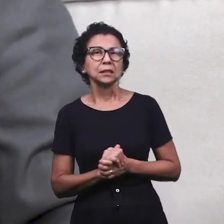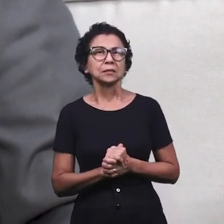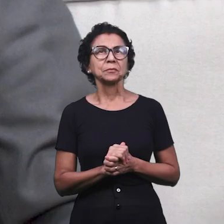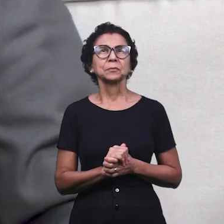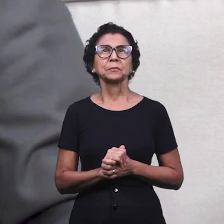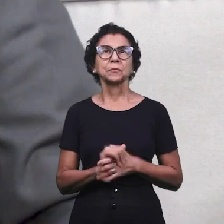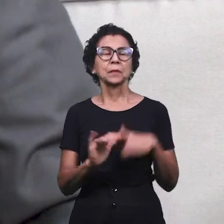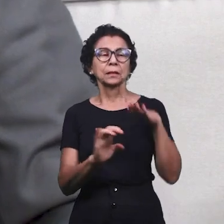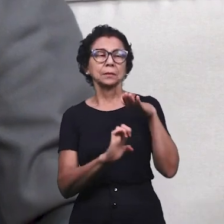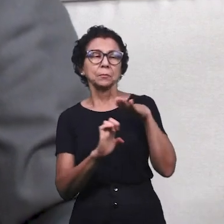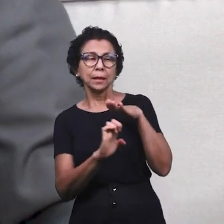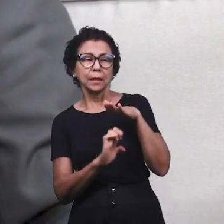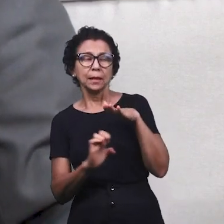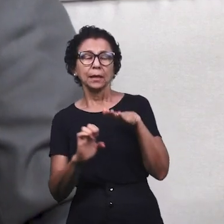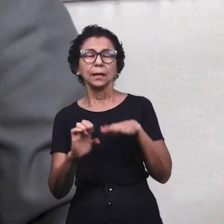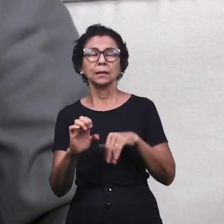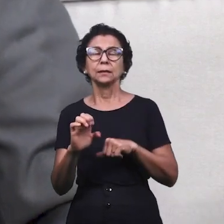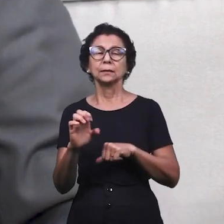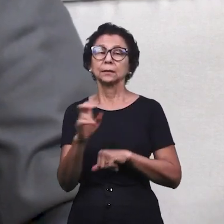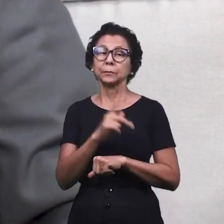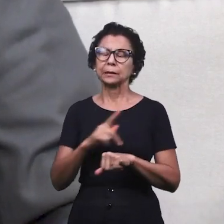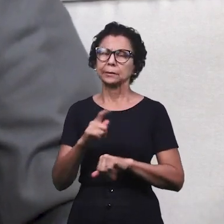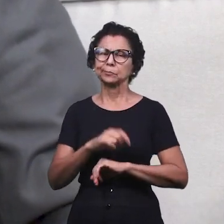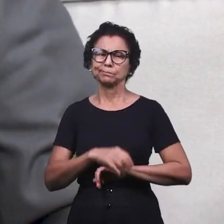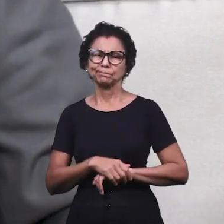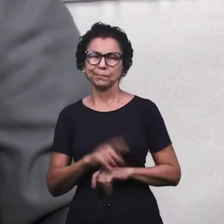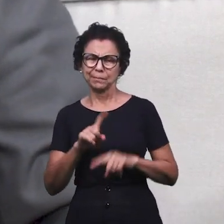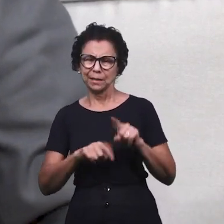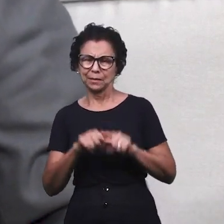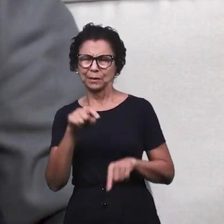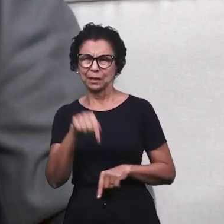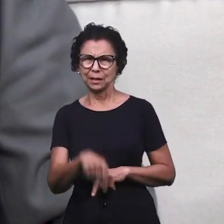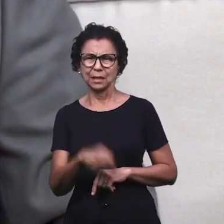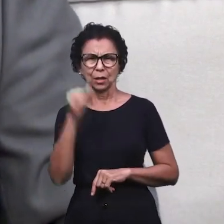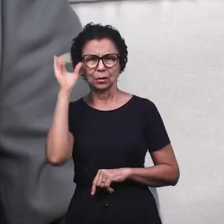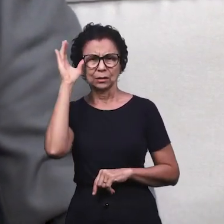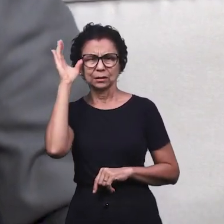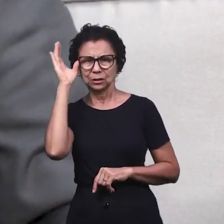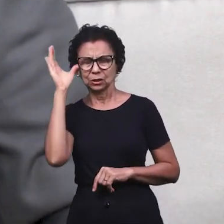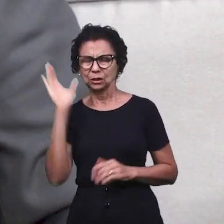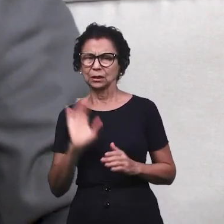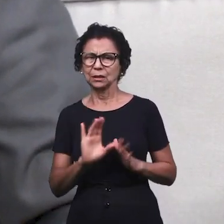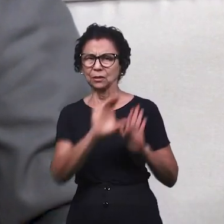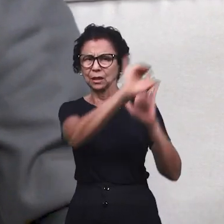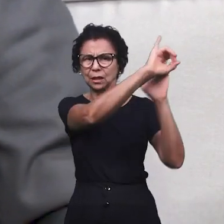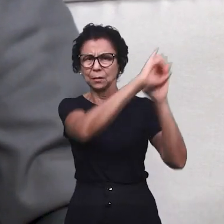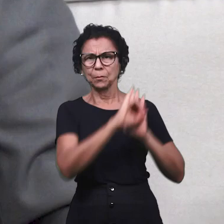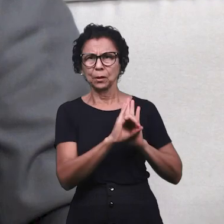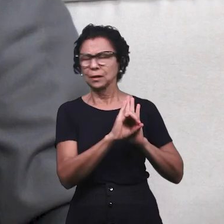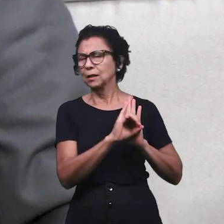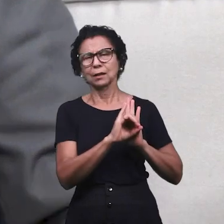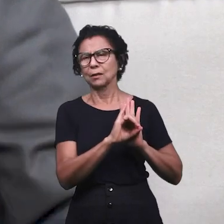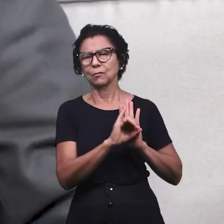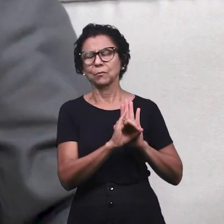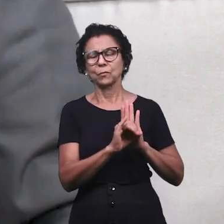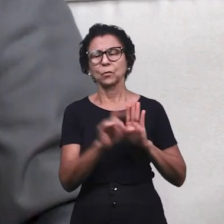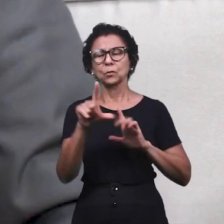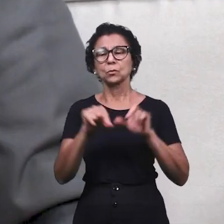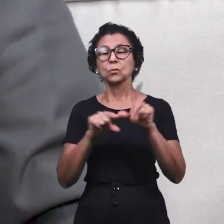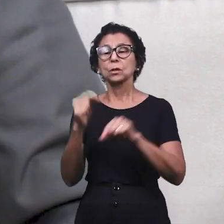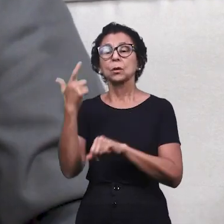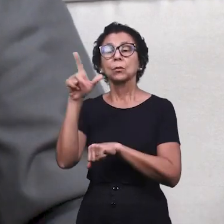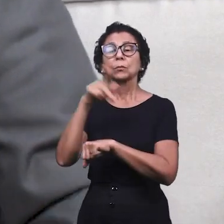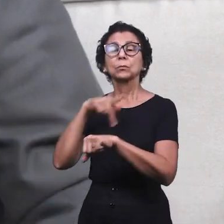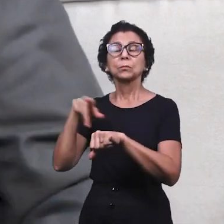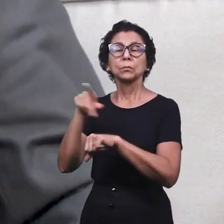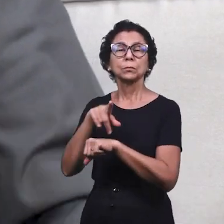né? Ah, Ok. poxa, eu vou importar tecido? Não, da China não vale tanto a pena, vou importar de outro país. Então, você vai fazer essas